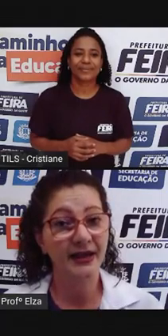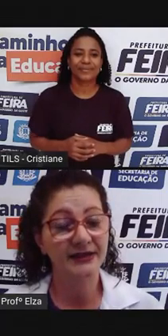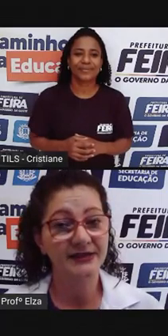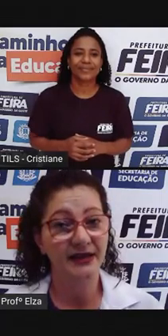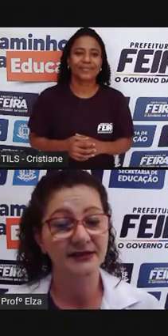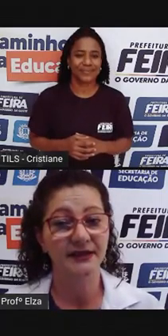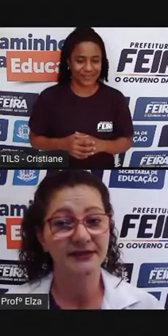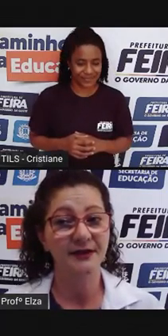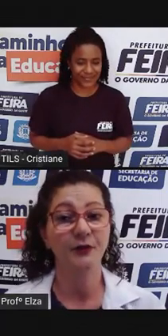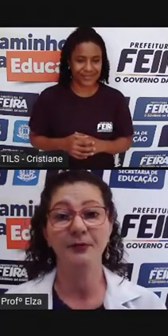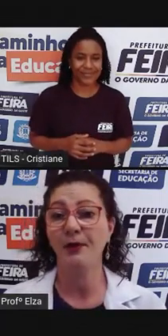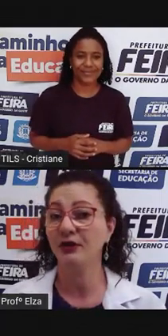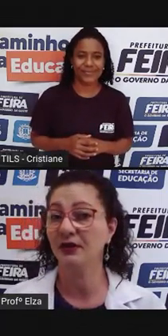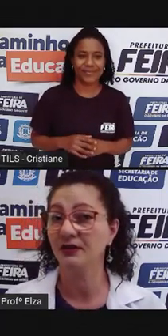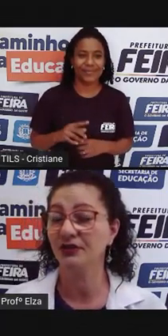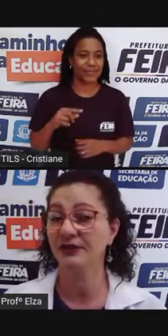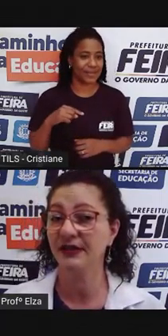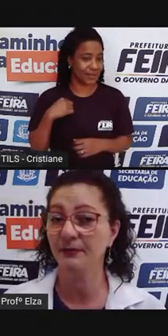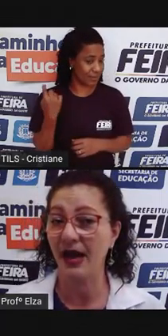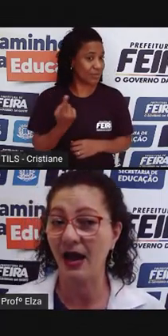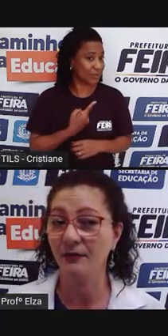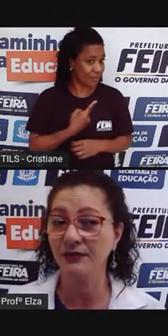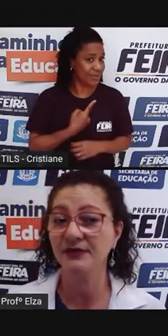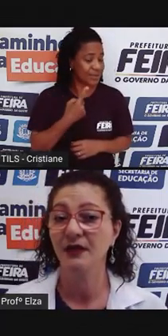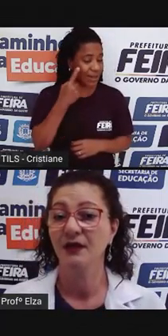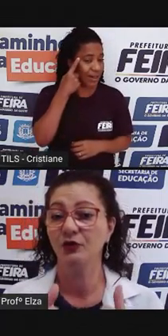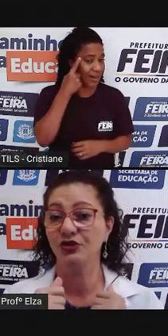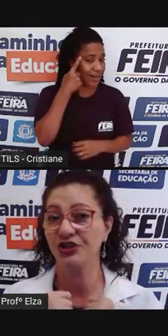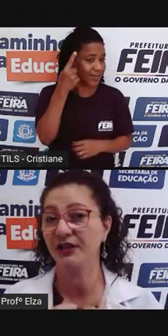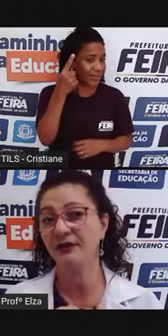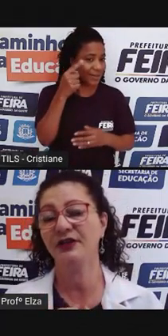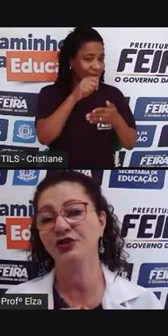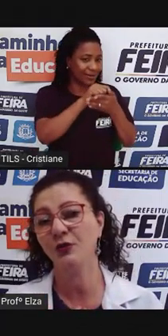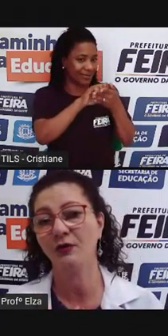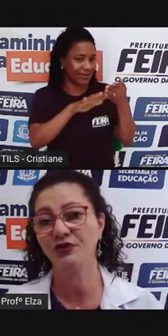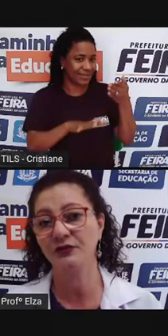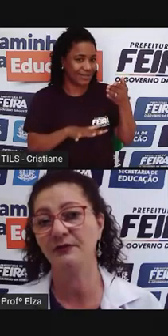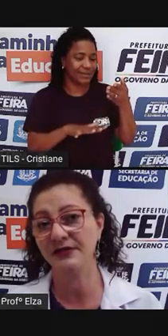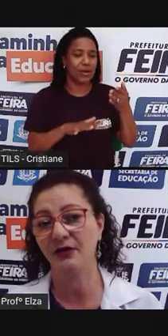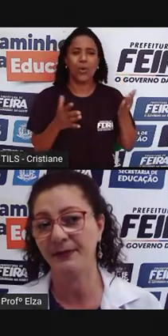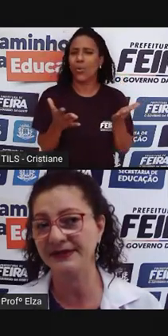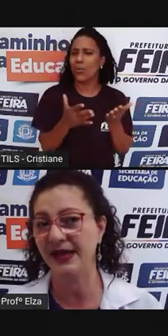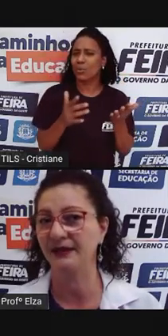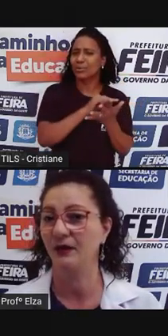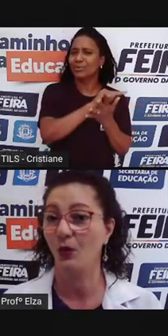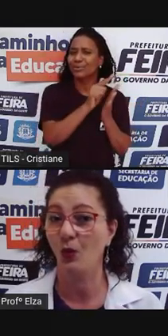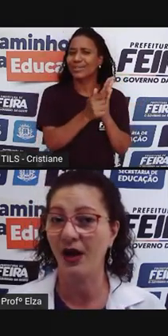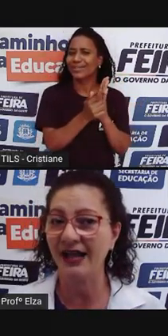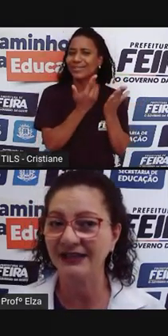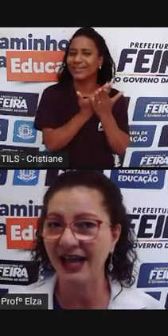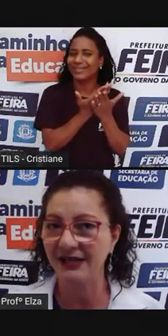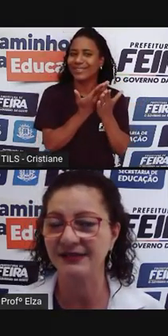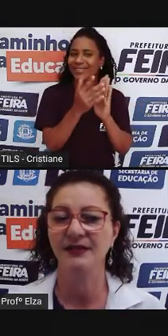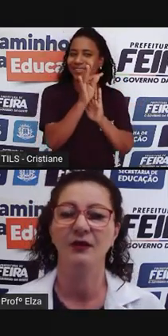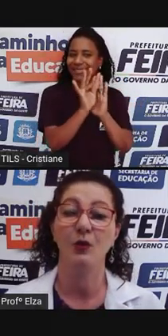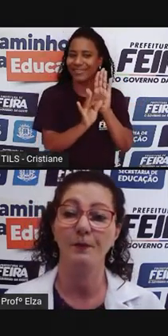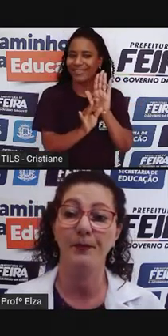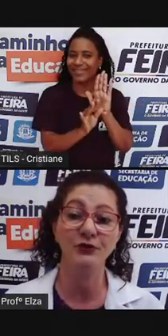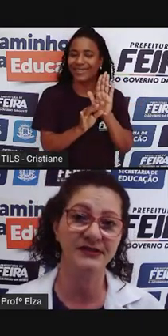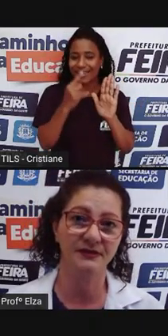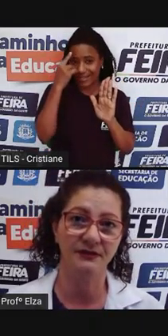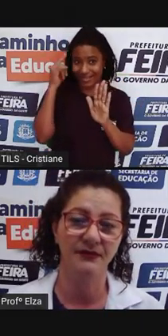Para realizar esse desafio, é importante nós lembrarmos do gênero textual que estudamos na aula passada, o cartaz,